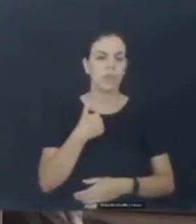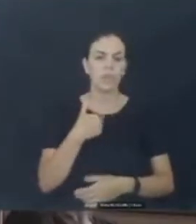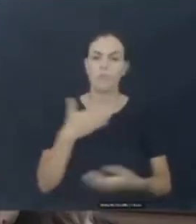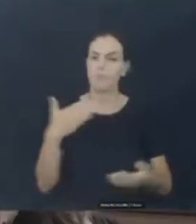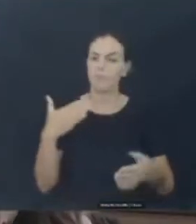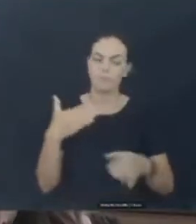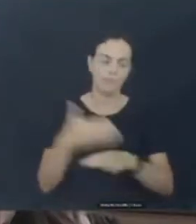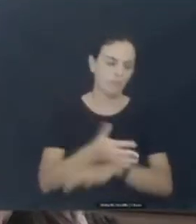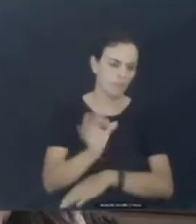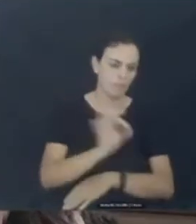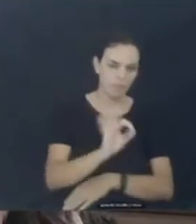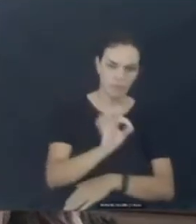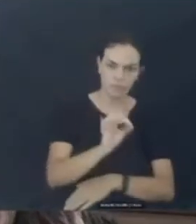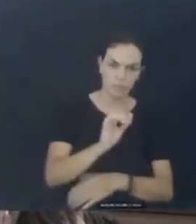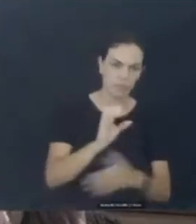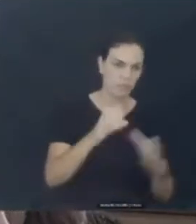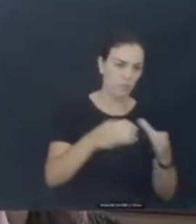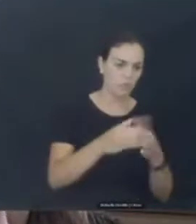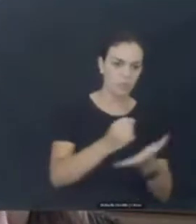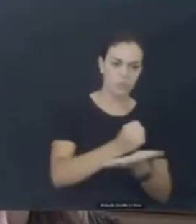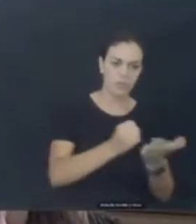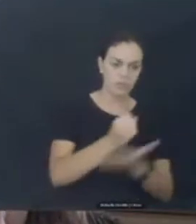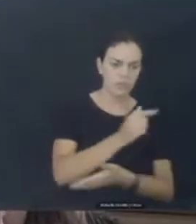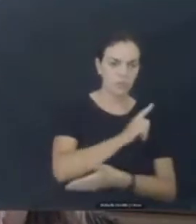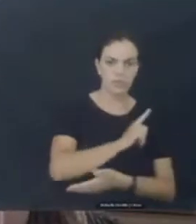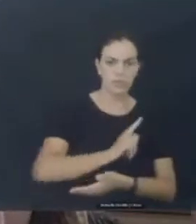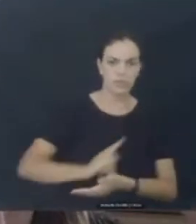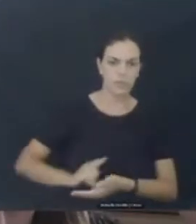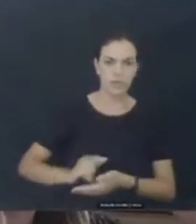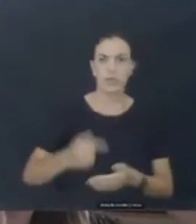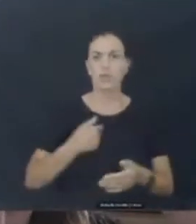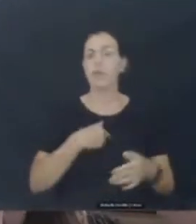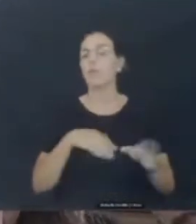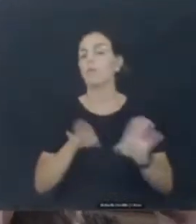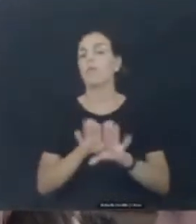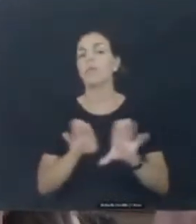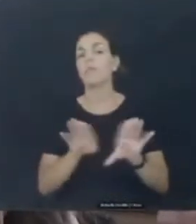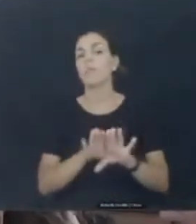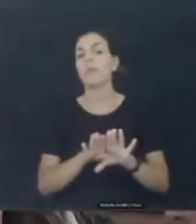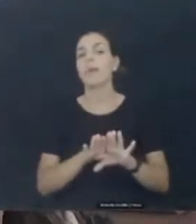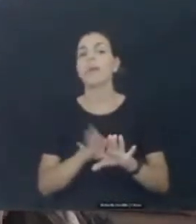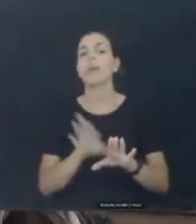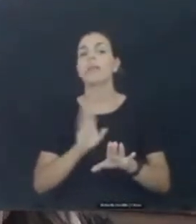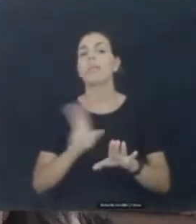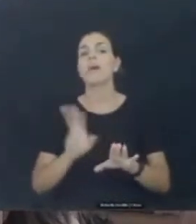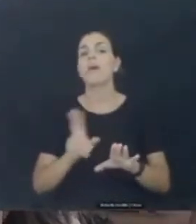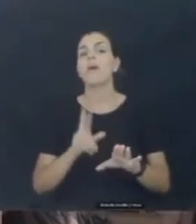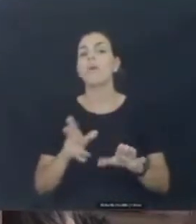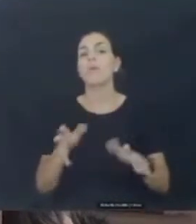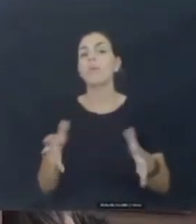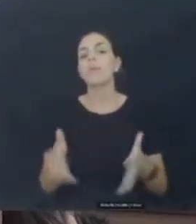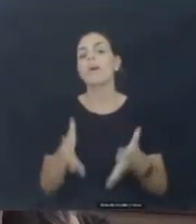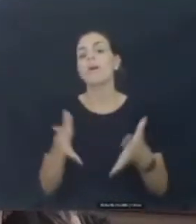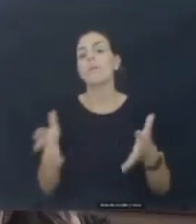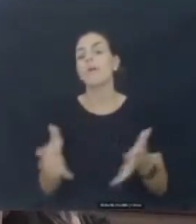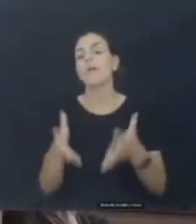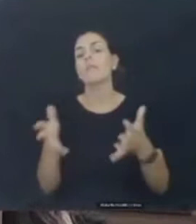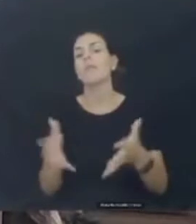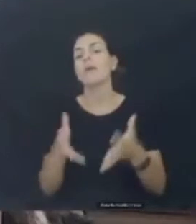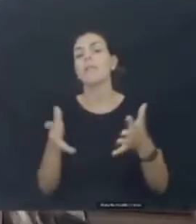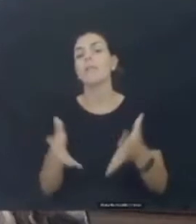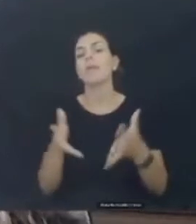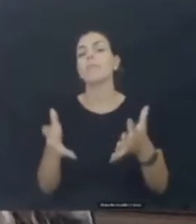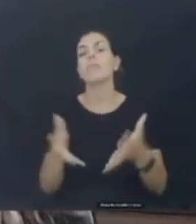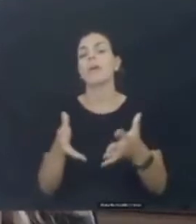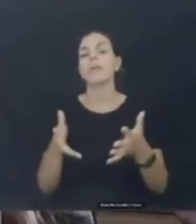governo e também não endosso de uma maneira absoluta o que diz a oposição.